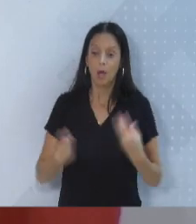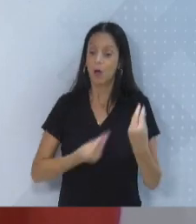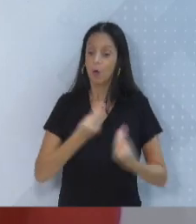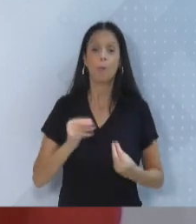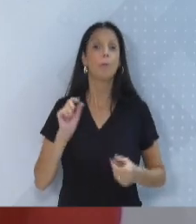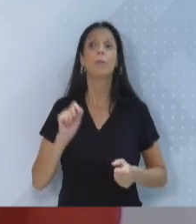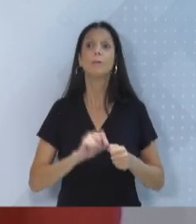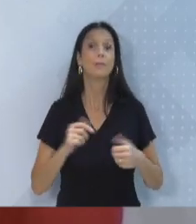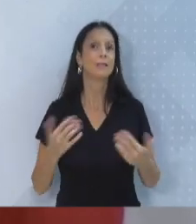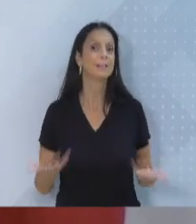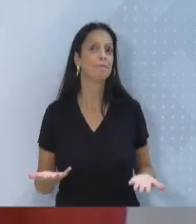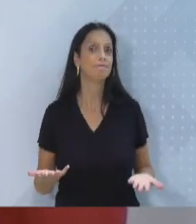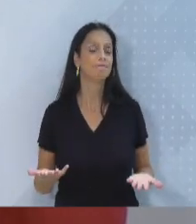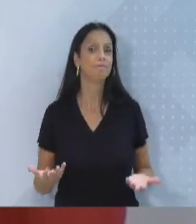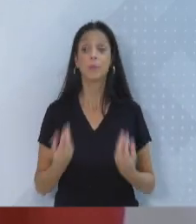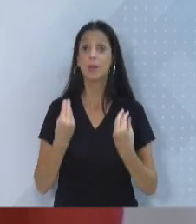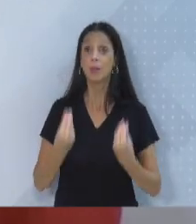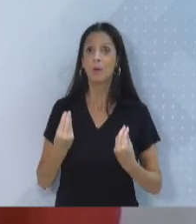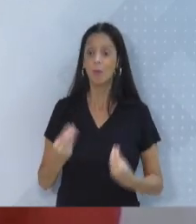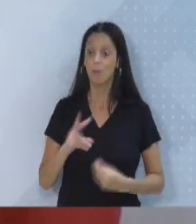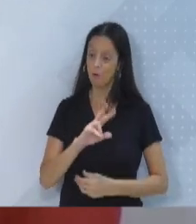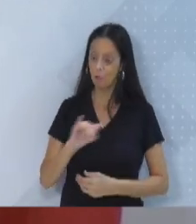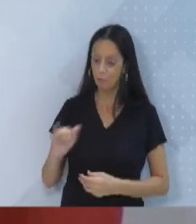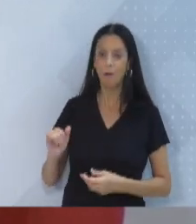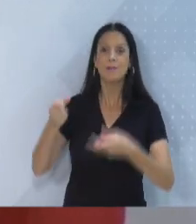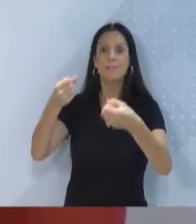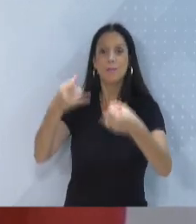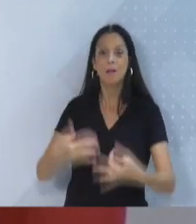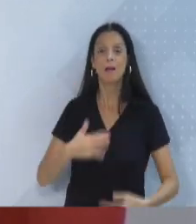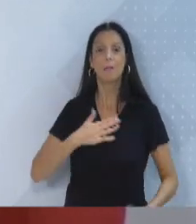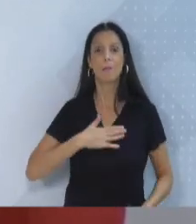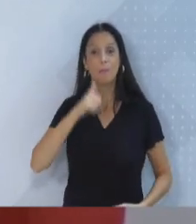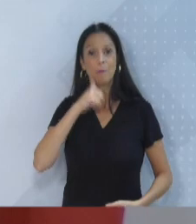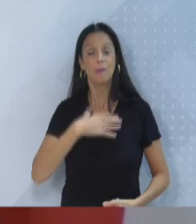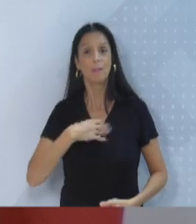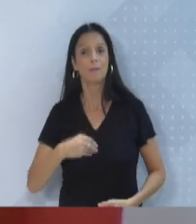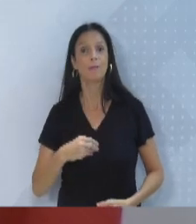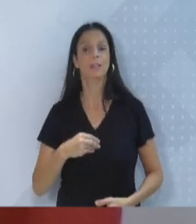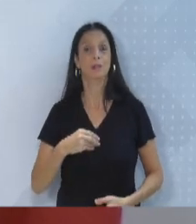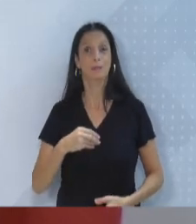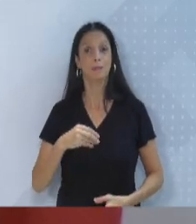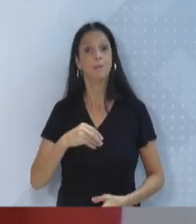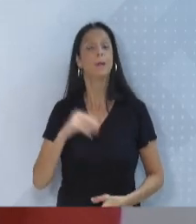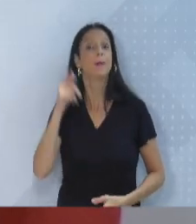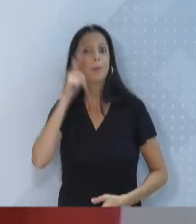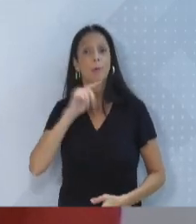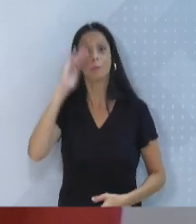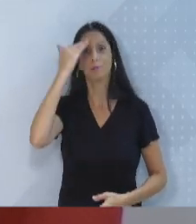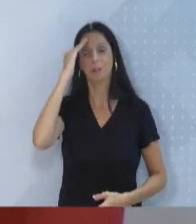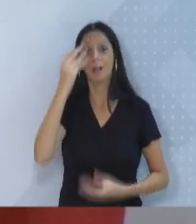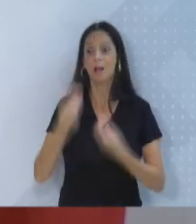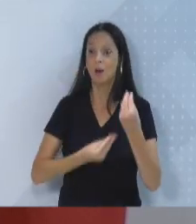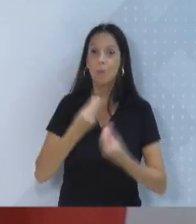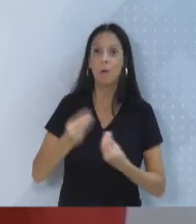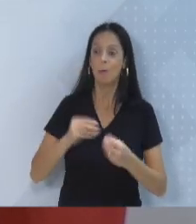bico. Como é que eu ia fazer para minhas filhas entenderem como é que elas tinham que